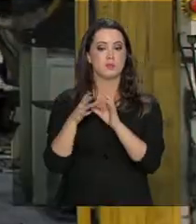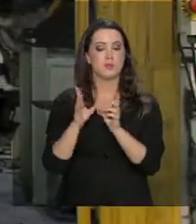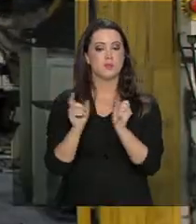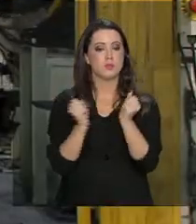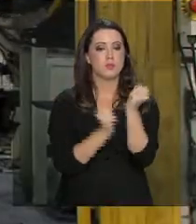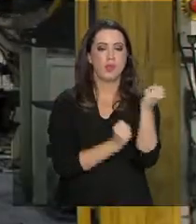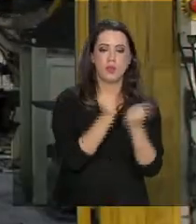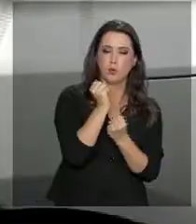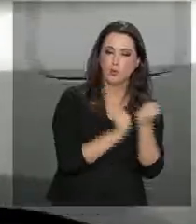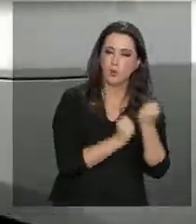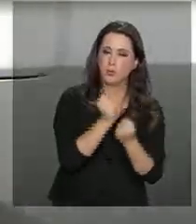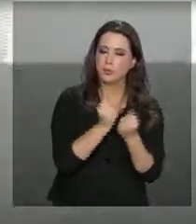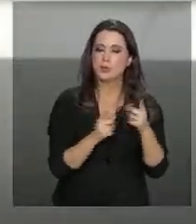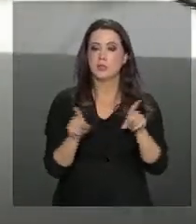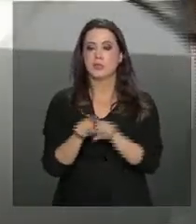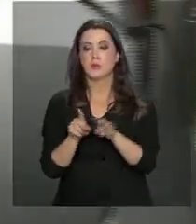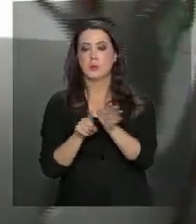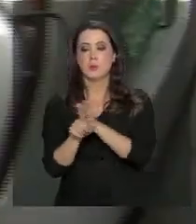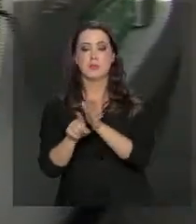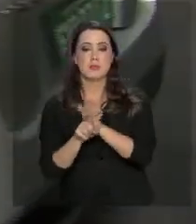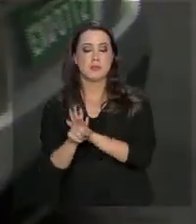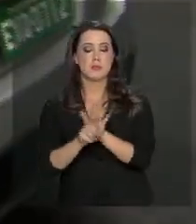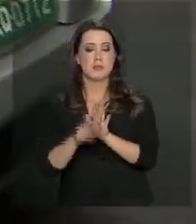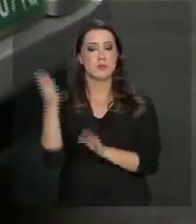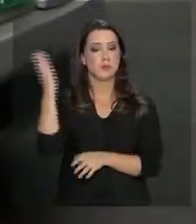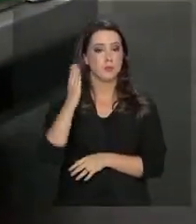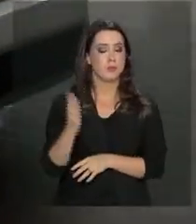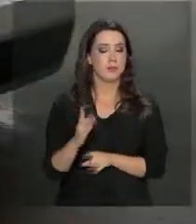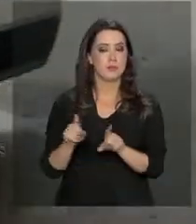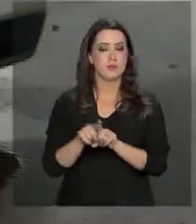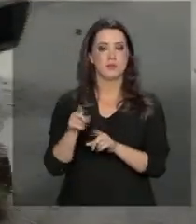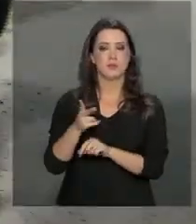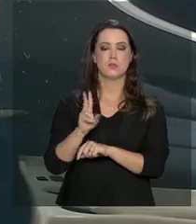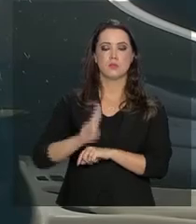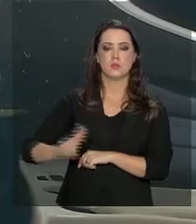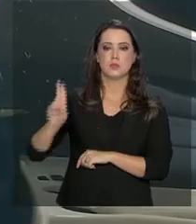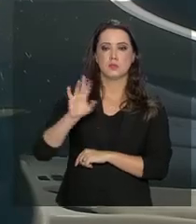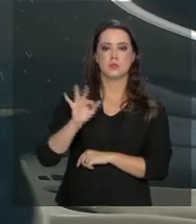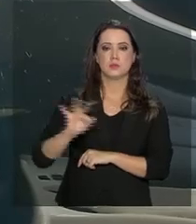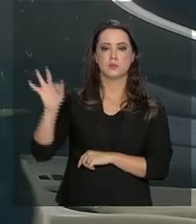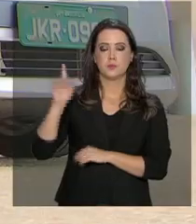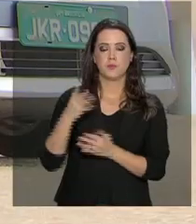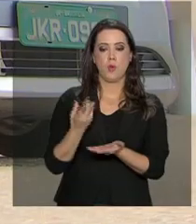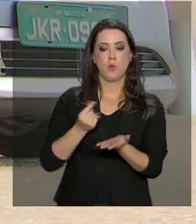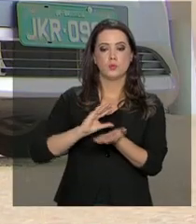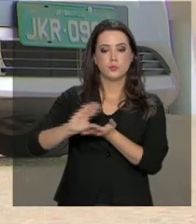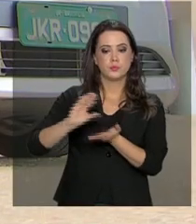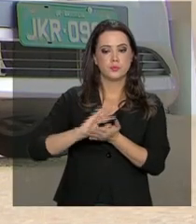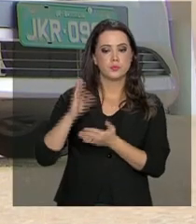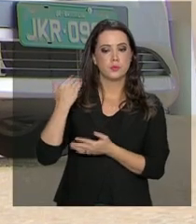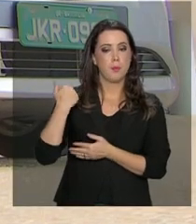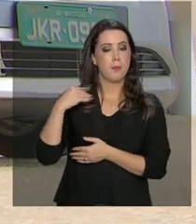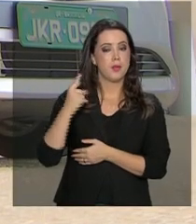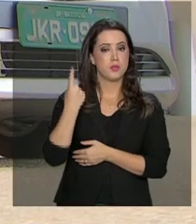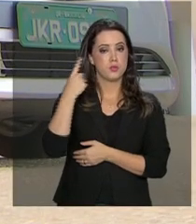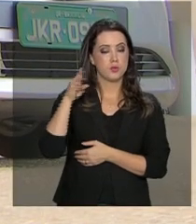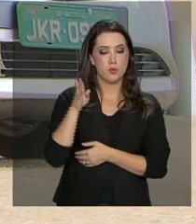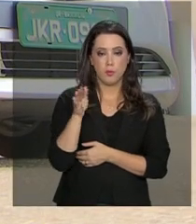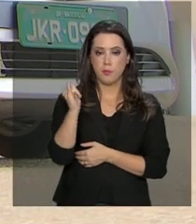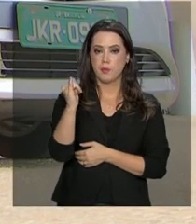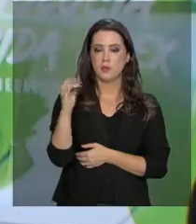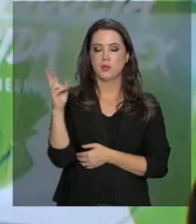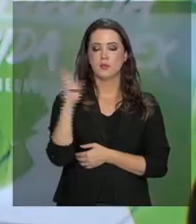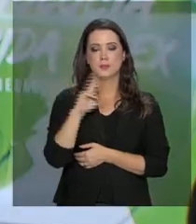japonesa e pesquisadores brasileiros de universidades federais o investimento é de mais de um bilhão e meio de